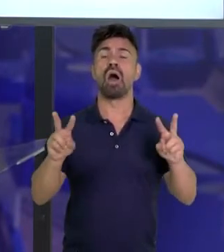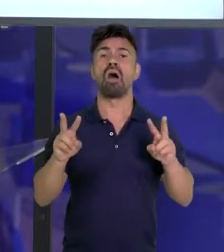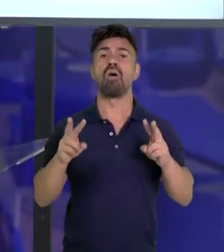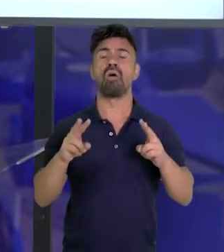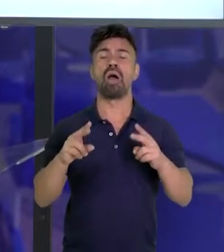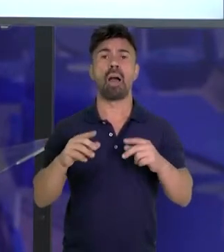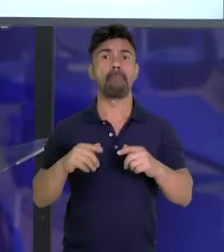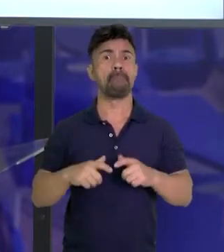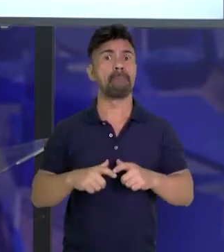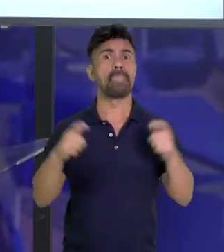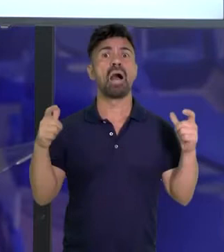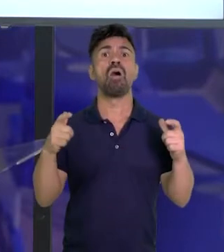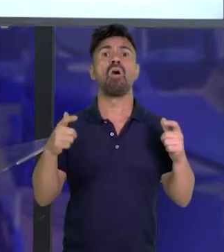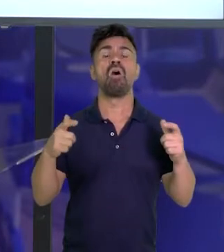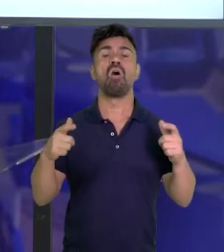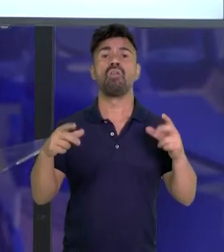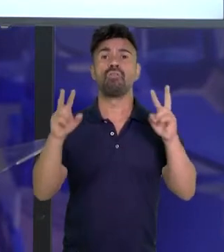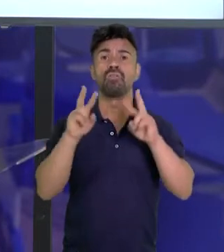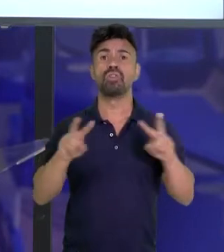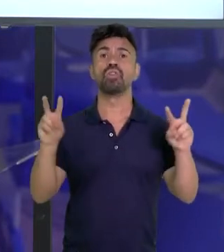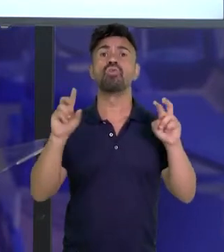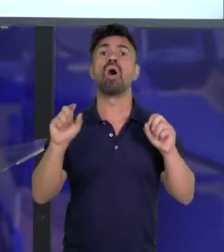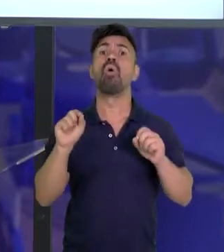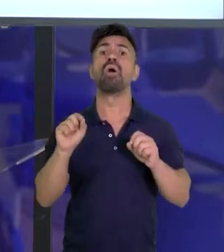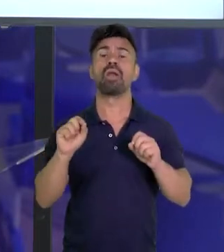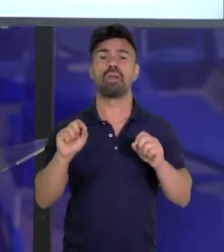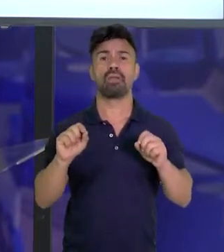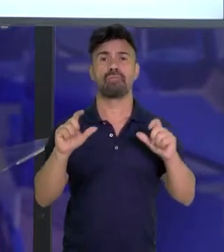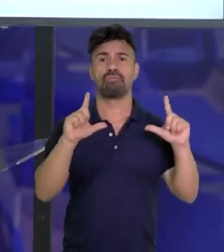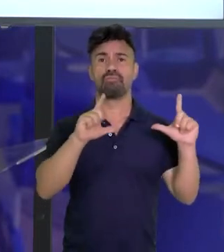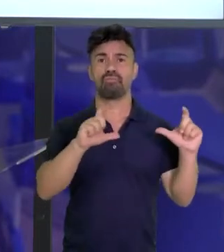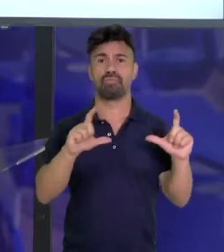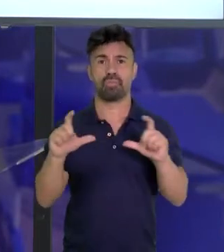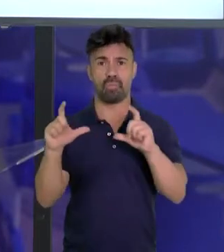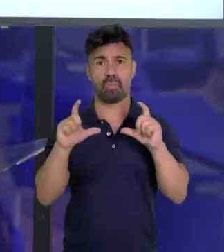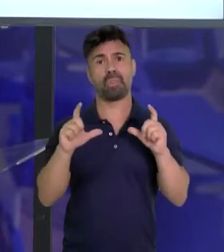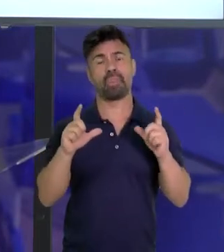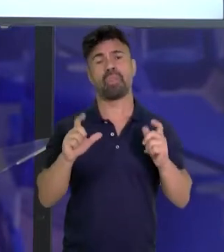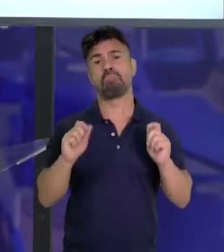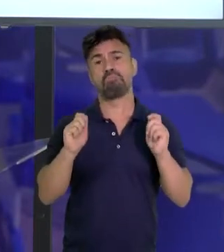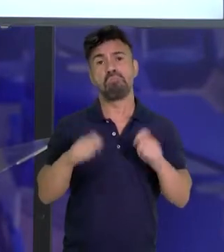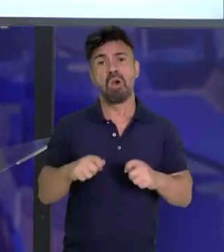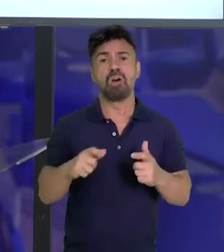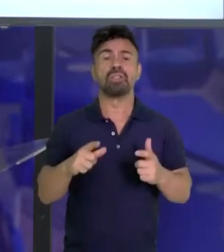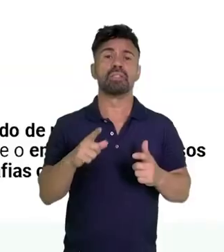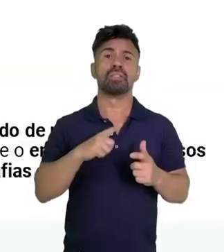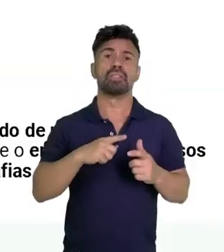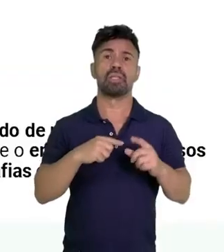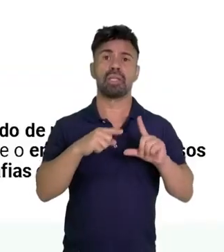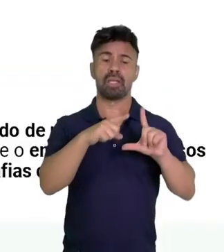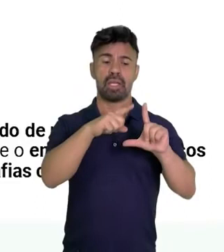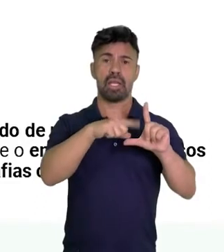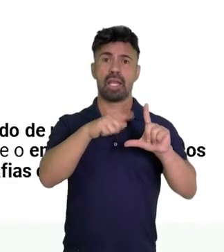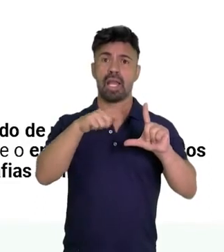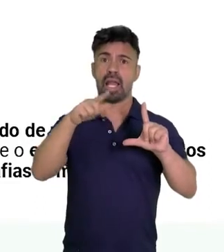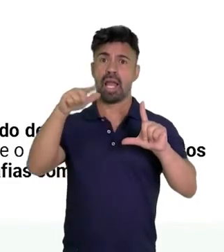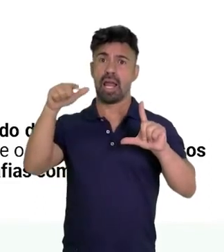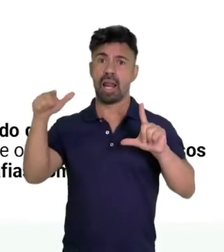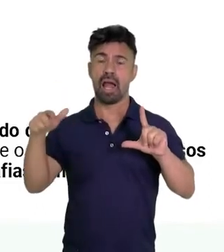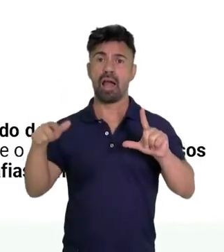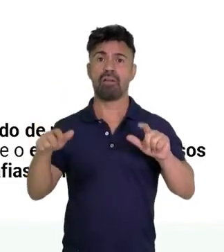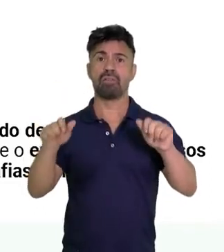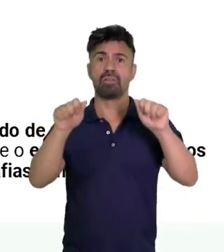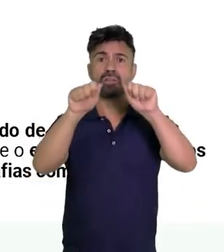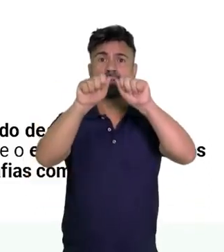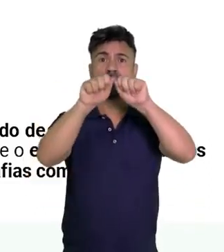parte do tempo, pessoal, é isso que acontece mesmo. Então eu posso ter no meu texto gráficos,